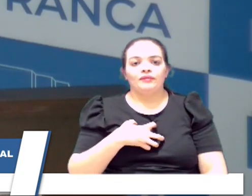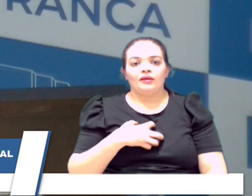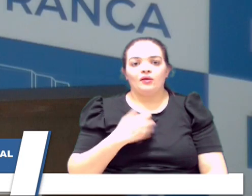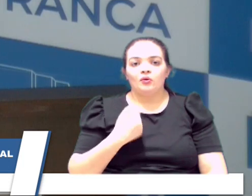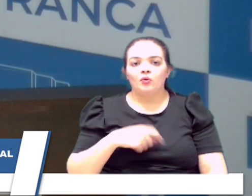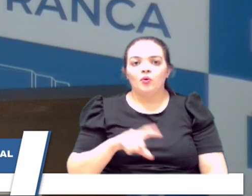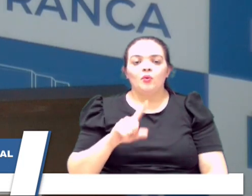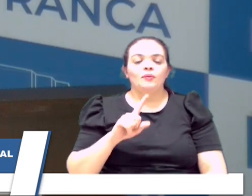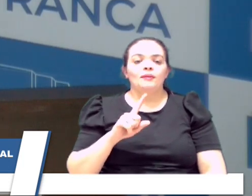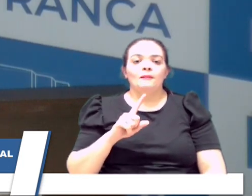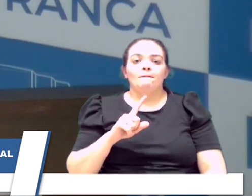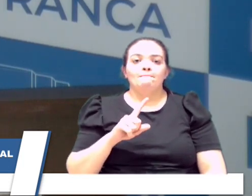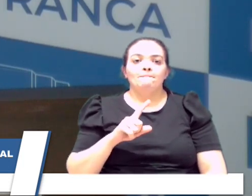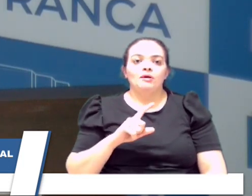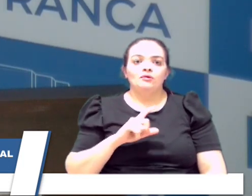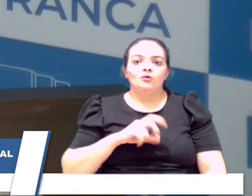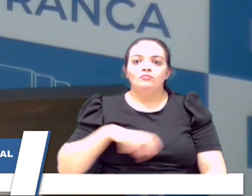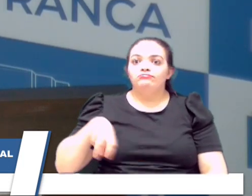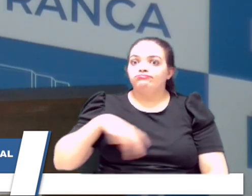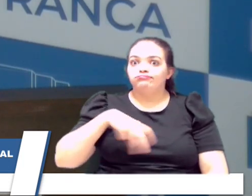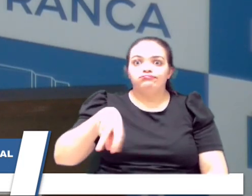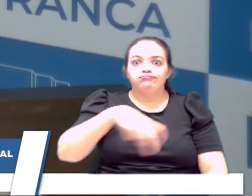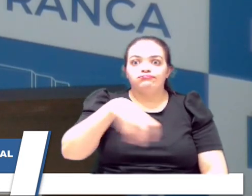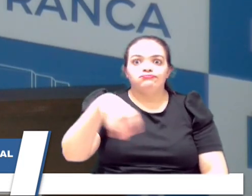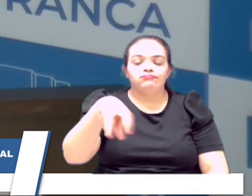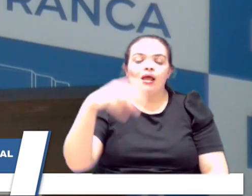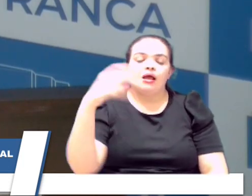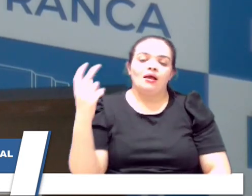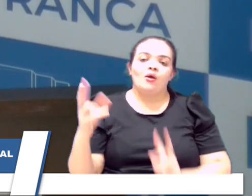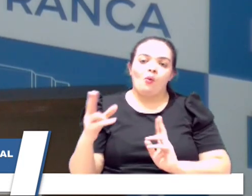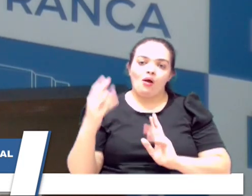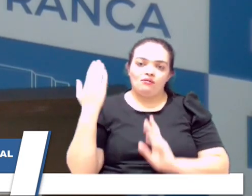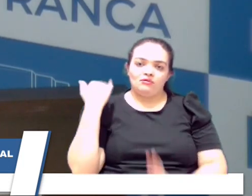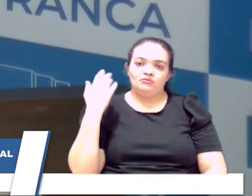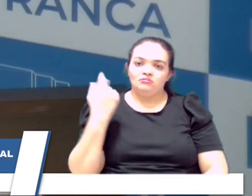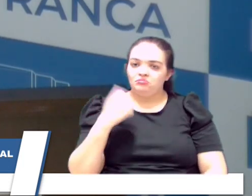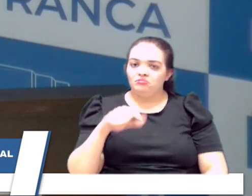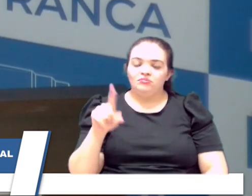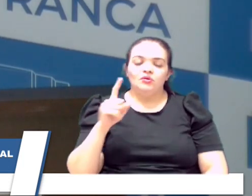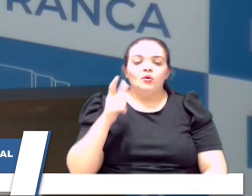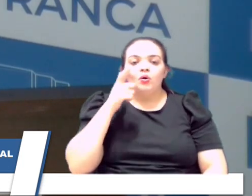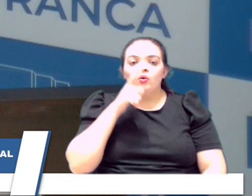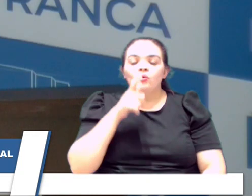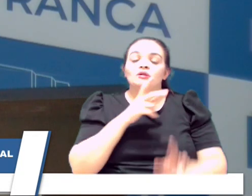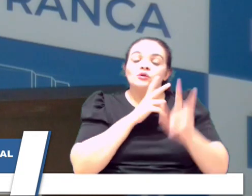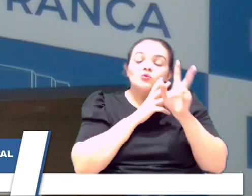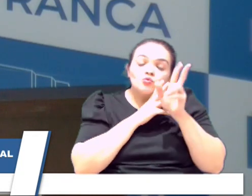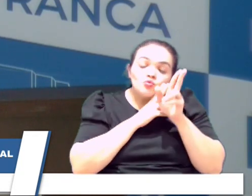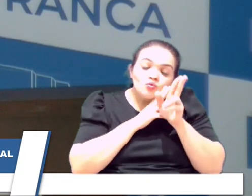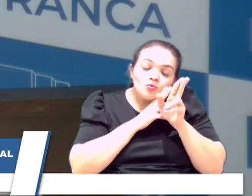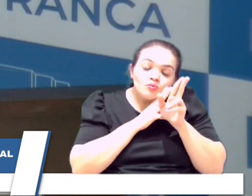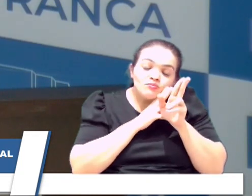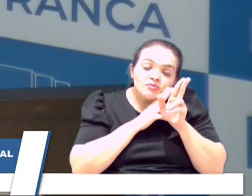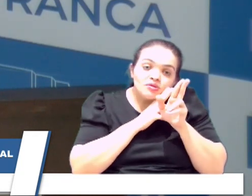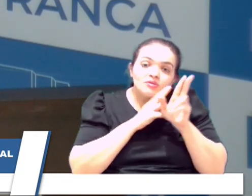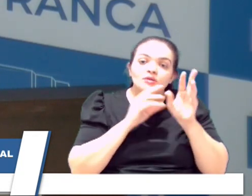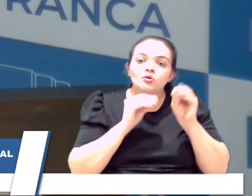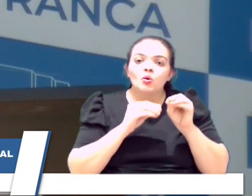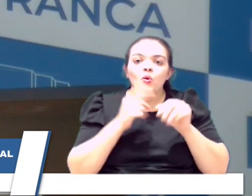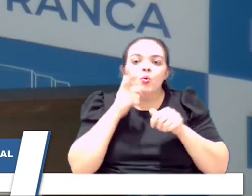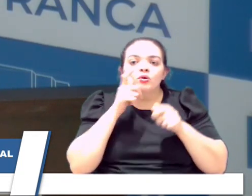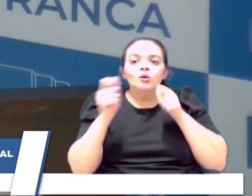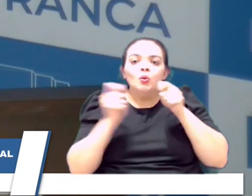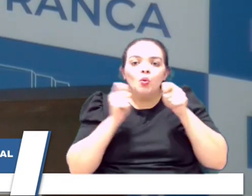me locomover, correr para todo lado, igual antigamente. Eu consigo dormir à noite, consigo controlar o que eu